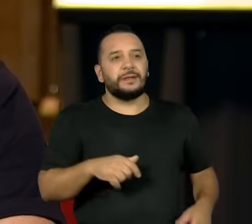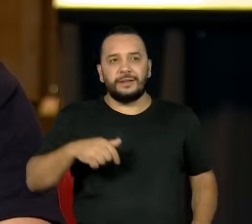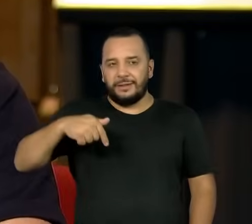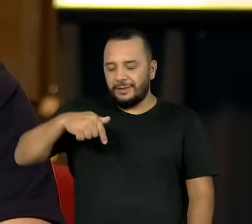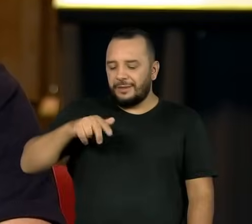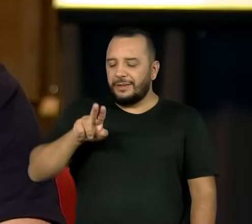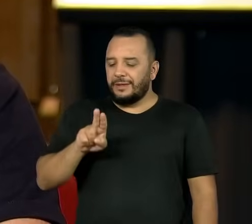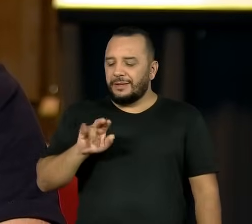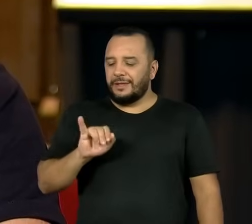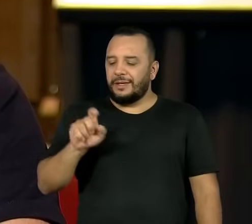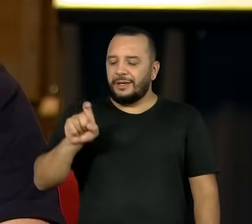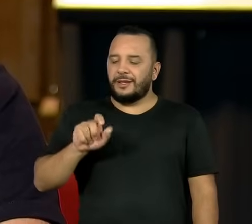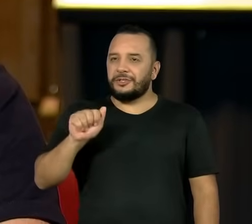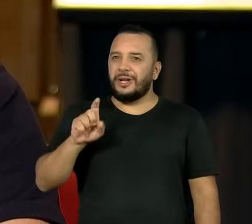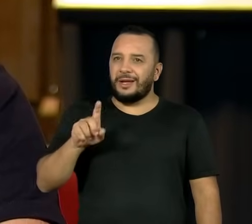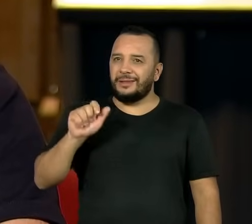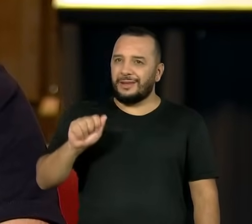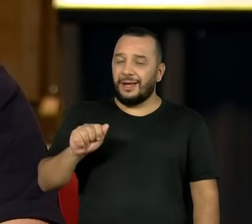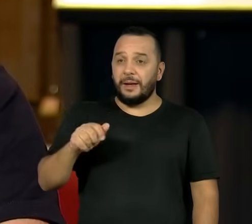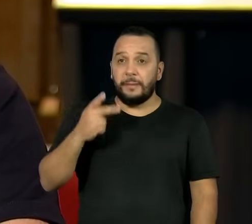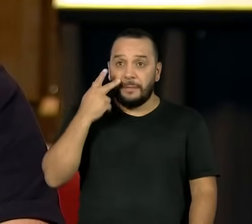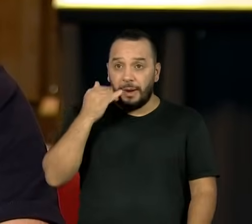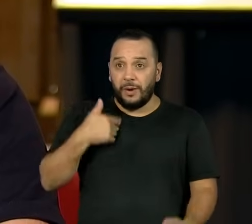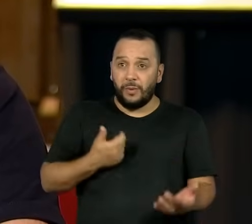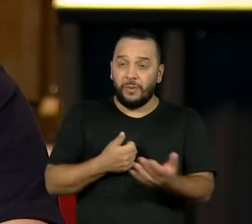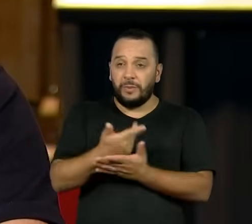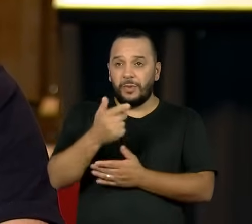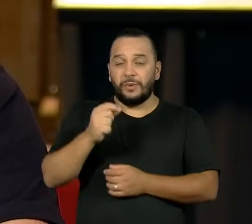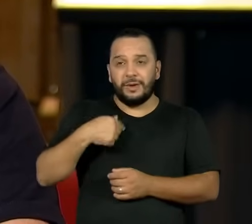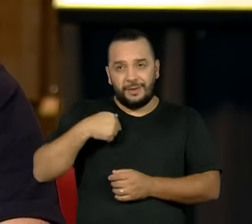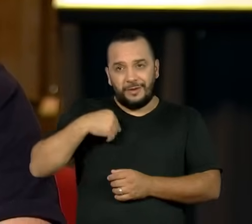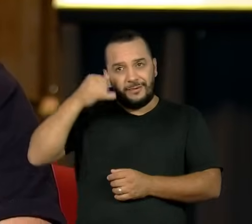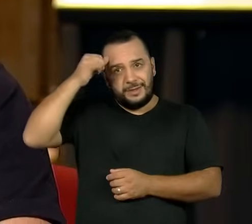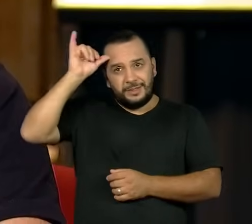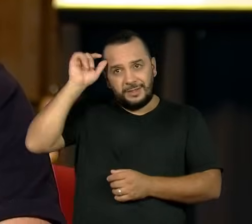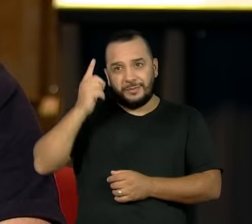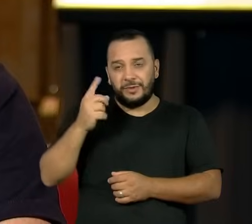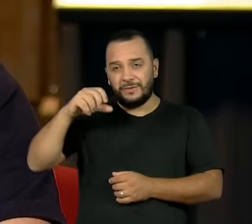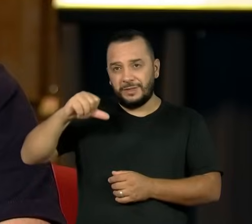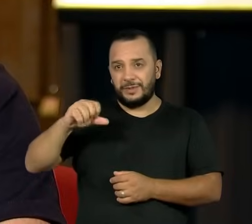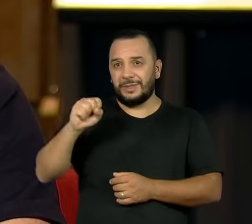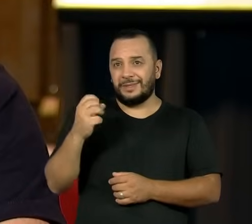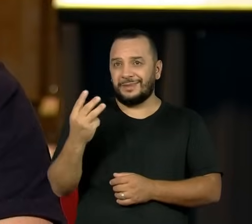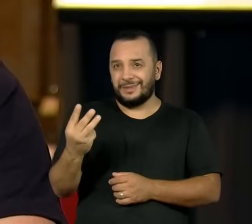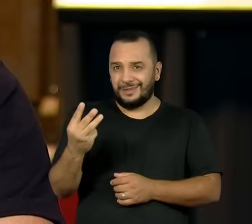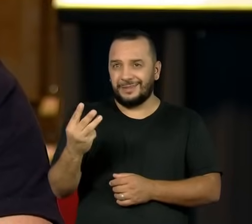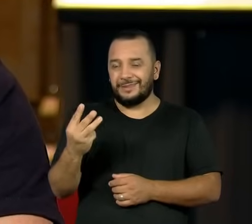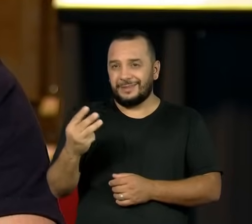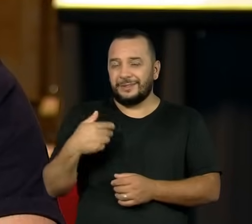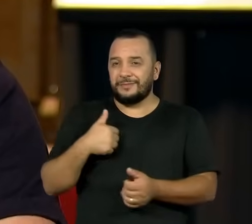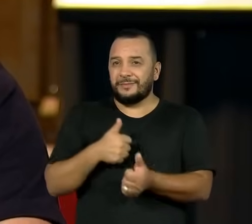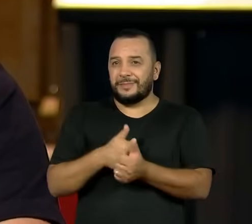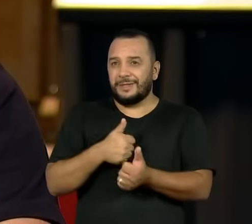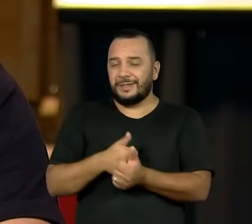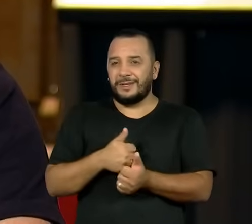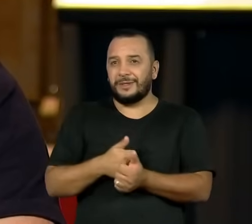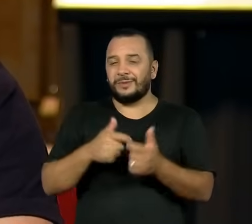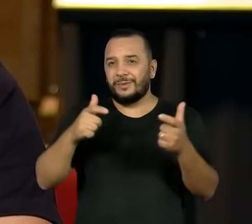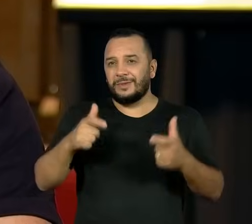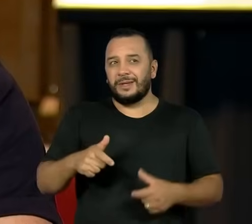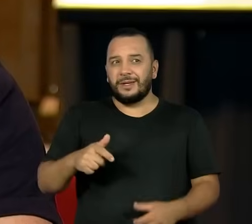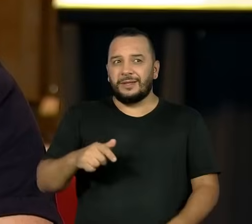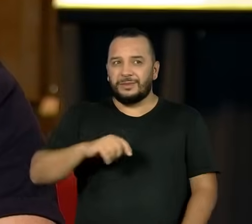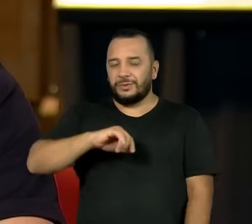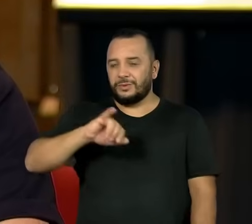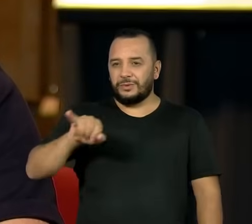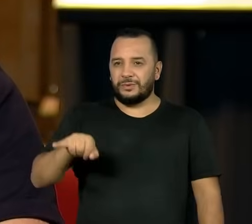tem uma fazenda, comprou em 1983 essa fazenda, perto de uma cidade chamada Joatama, que é